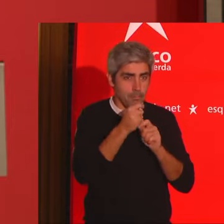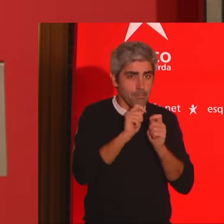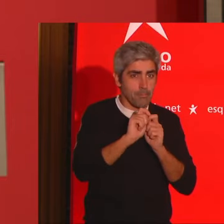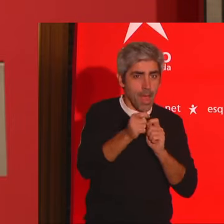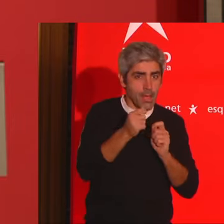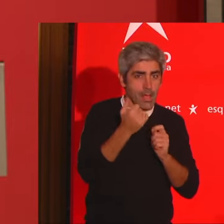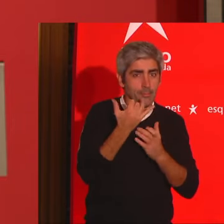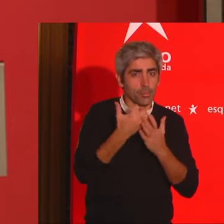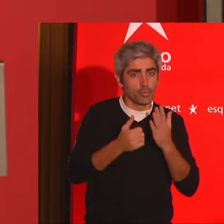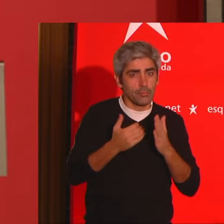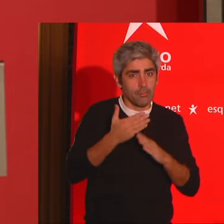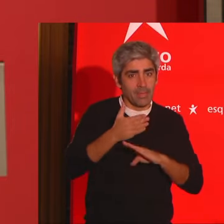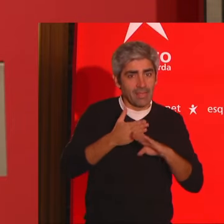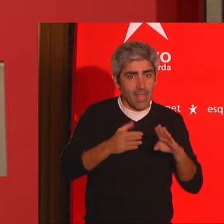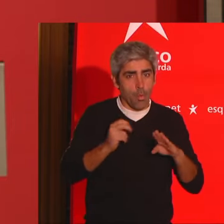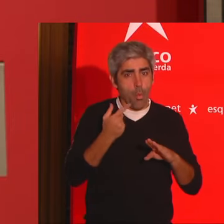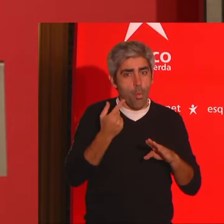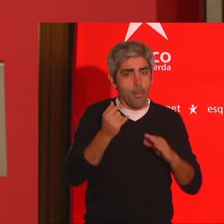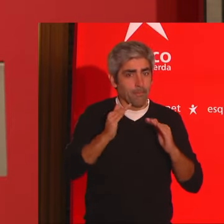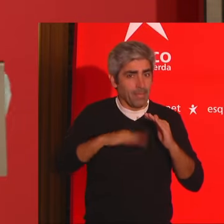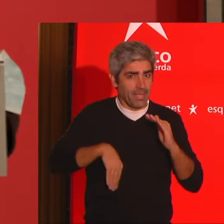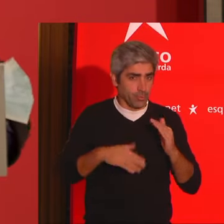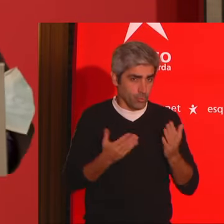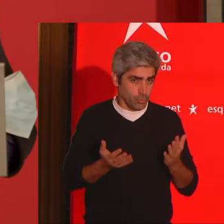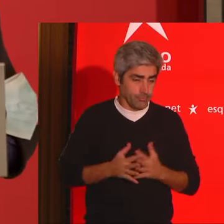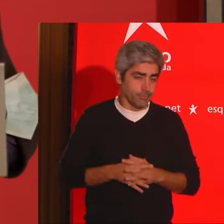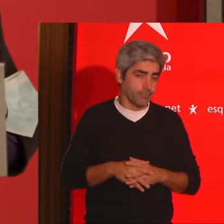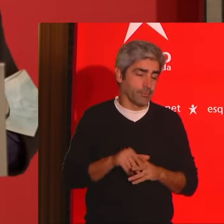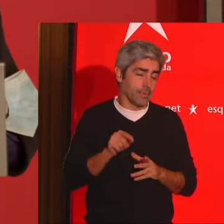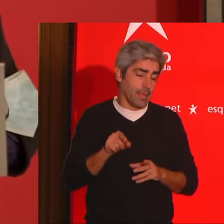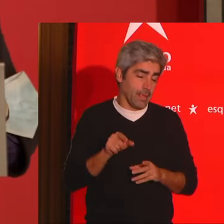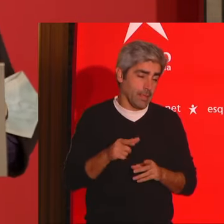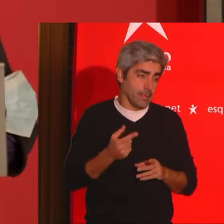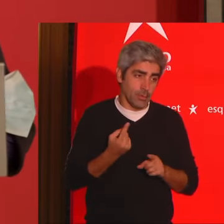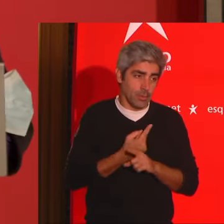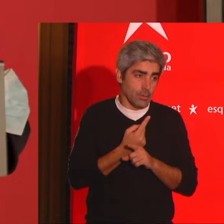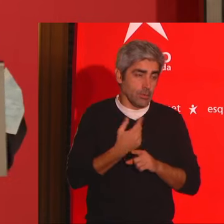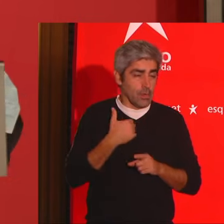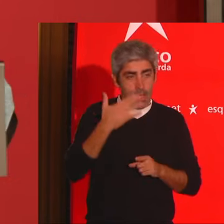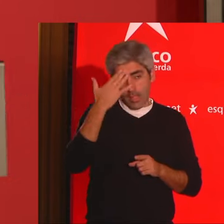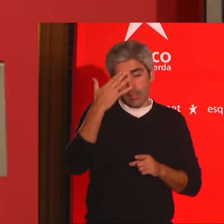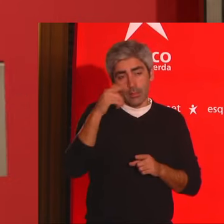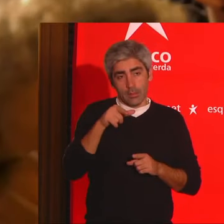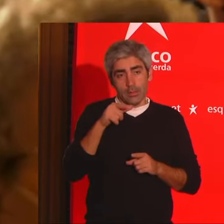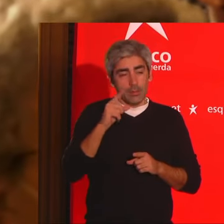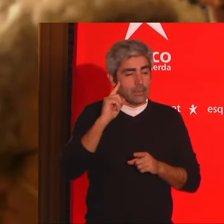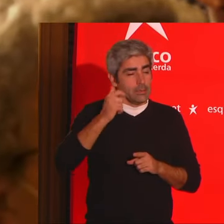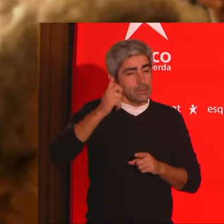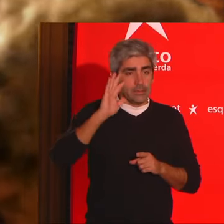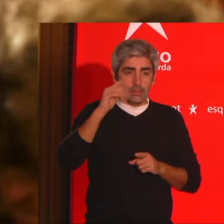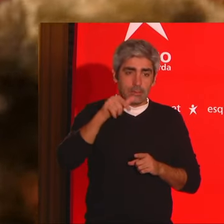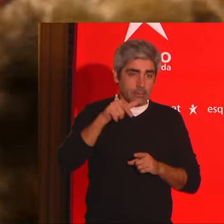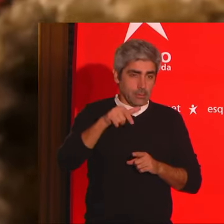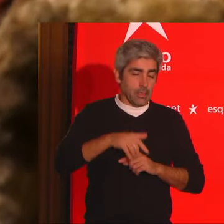metade ou ainda menos. Portanto, esses são aspectos que me parecem a mim essenciais e